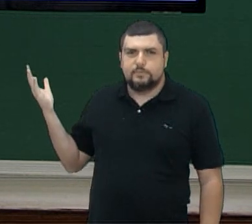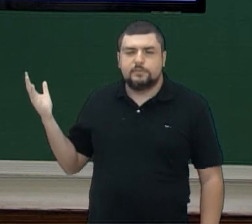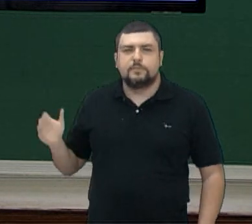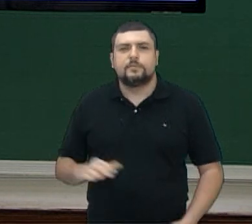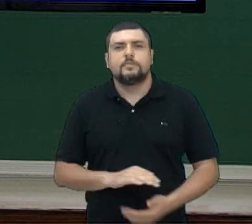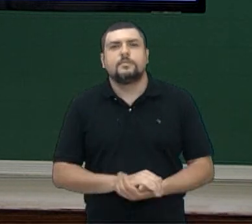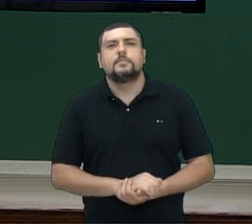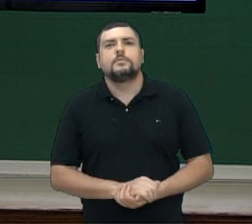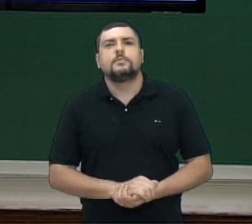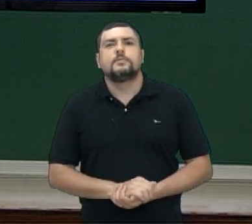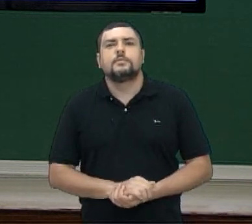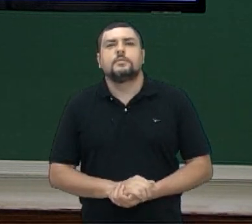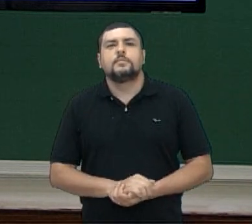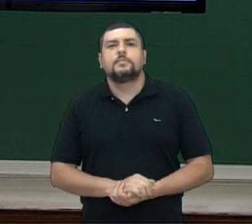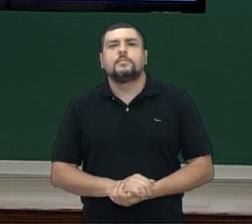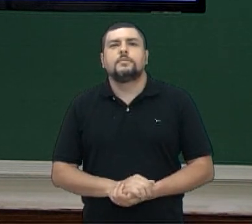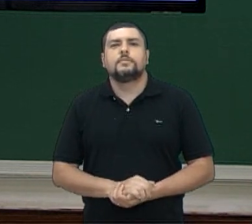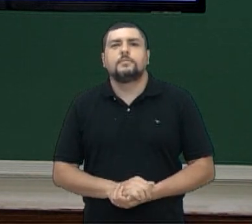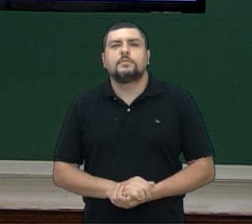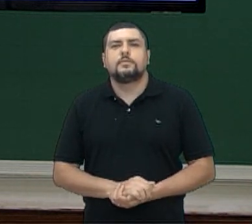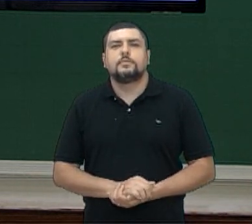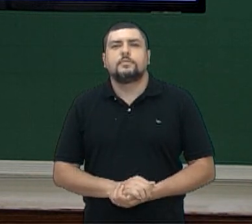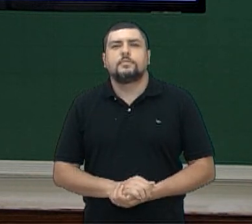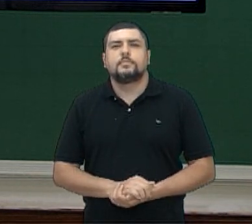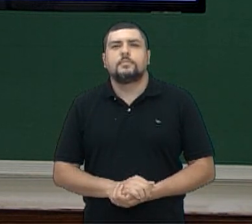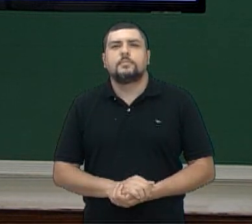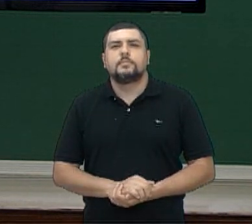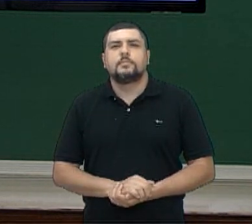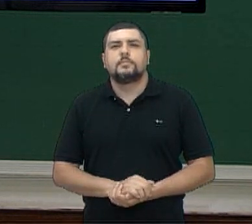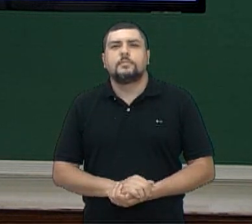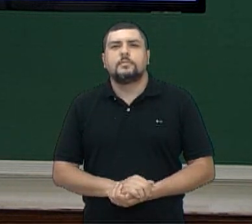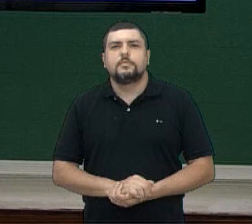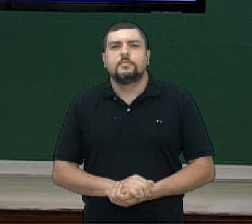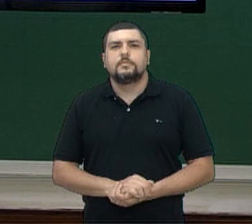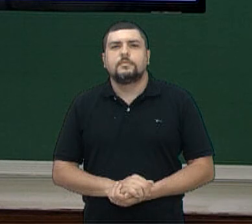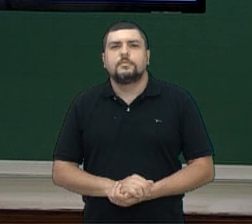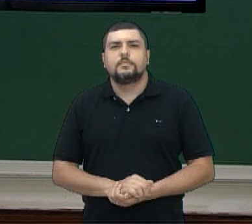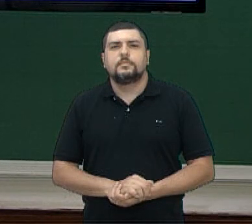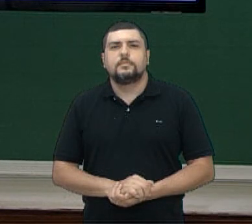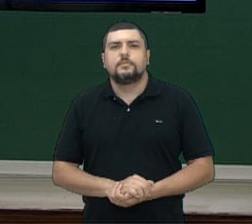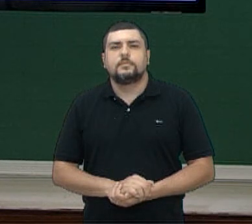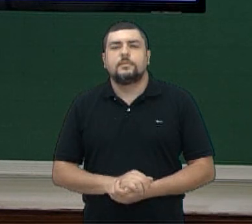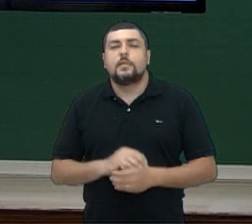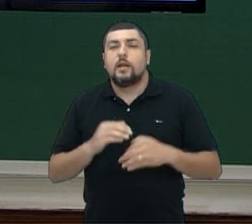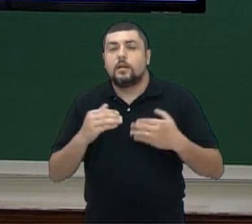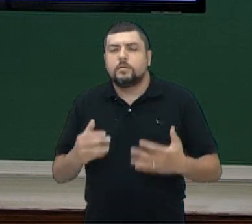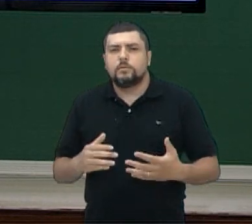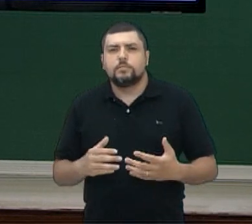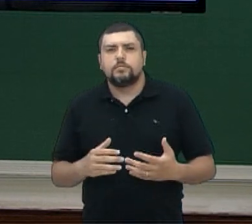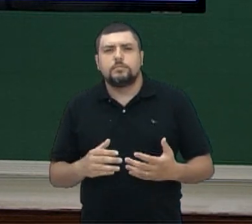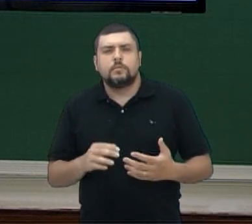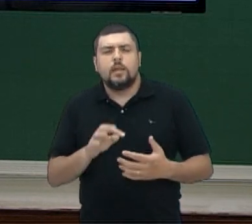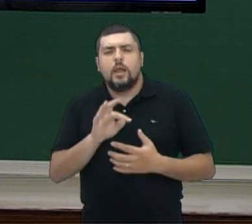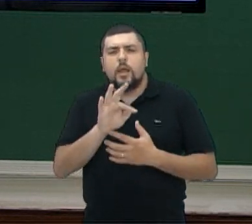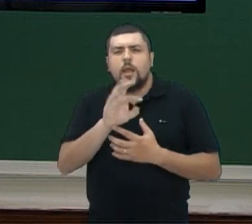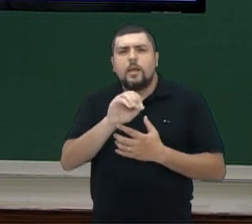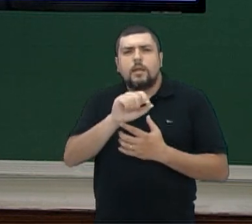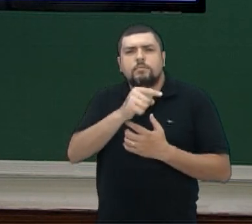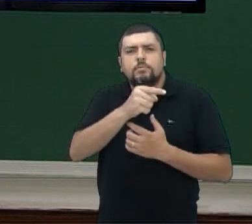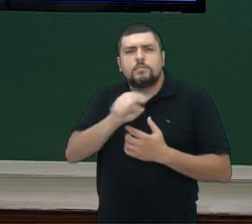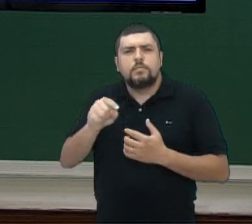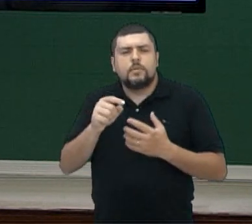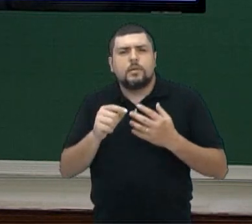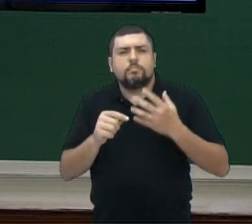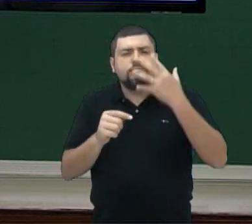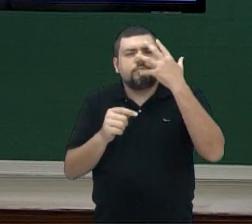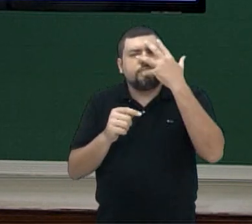gato. Oddie is as cute as Garfield. Oddie é tão bonitinho quanto o Garfield. Então, quando a